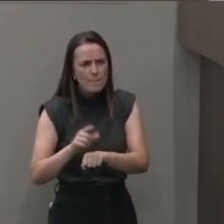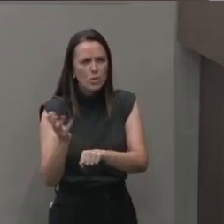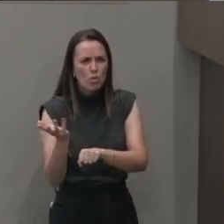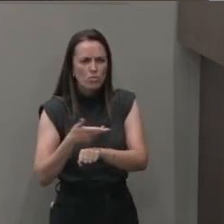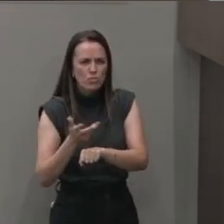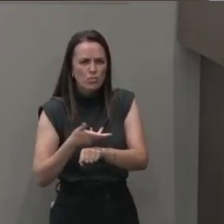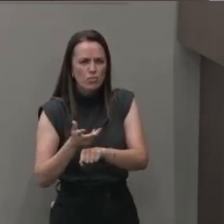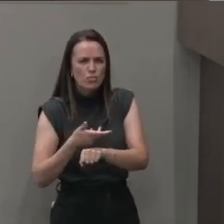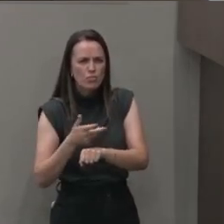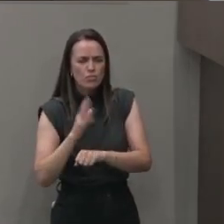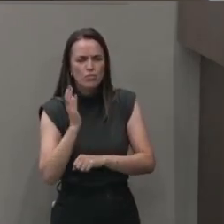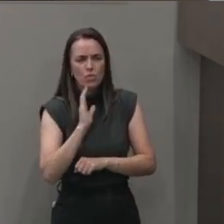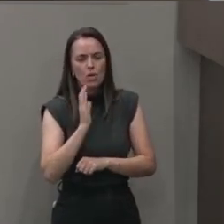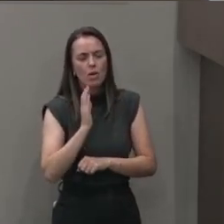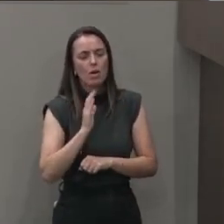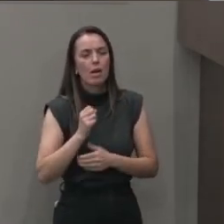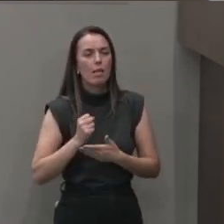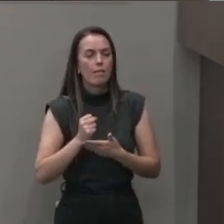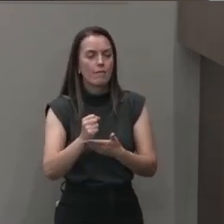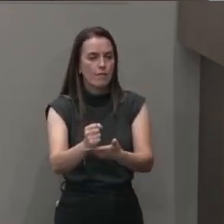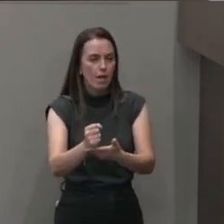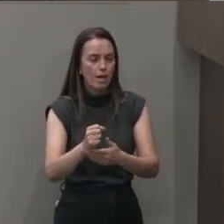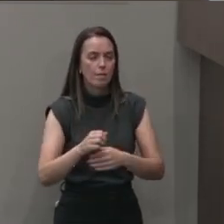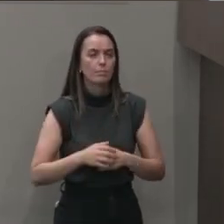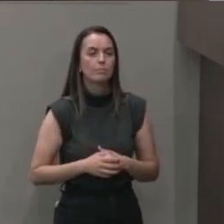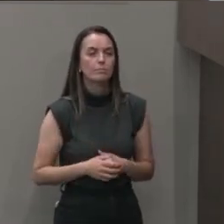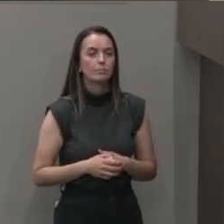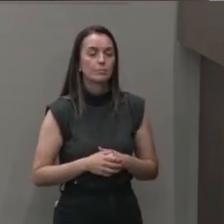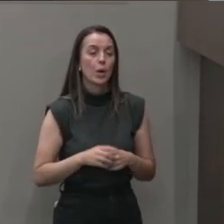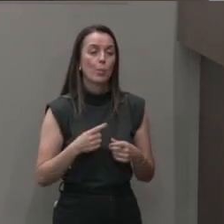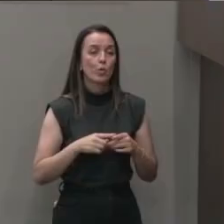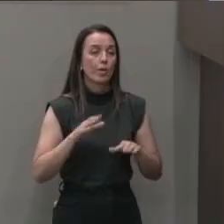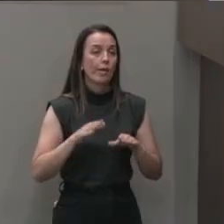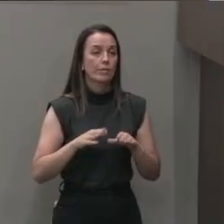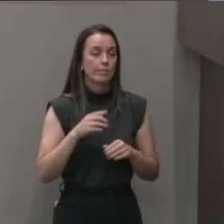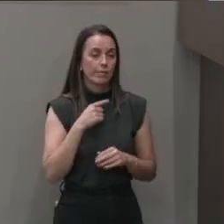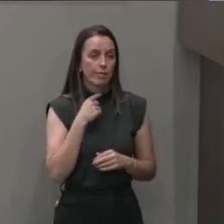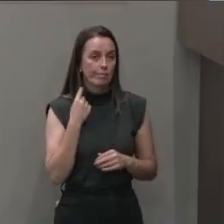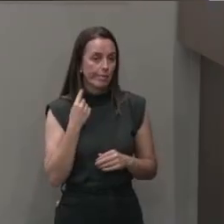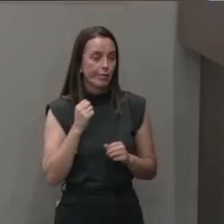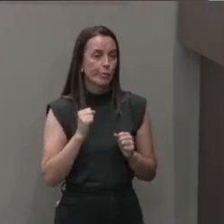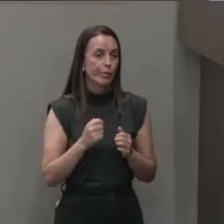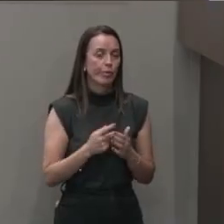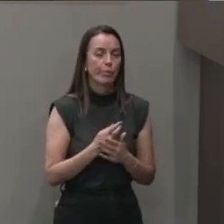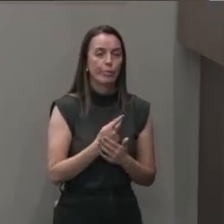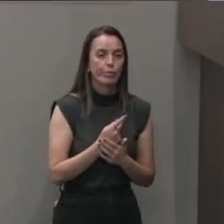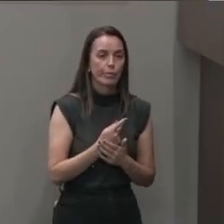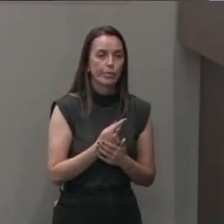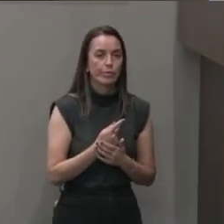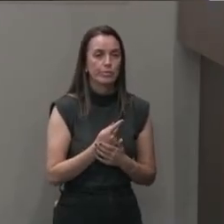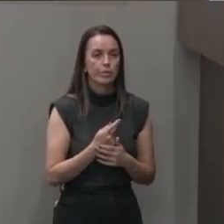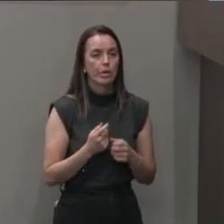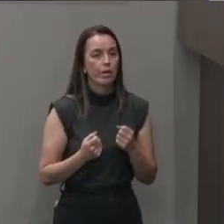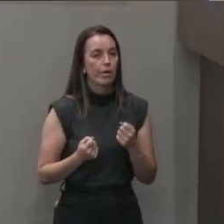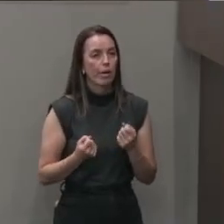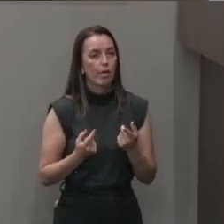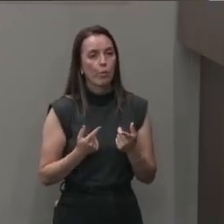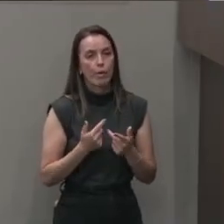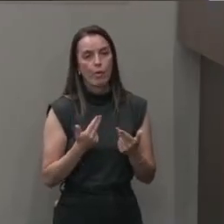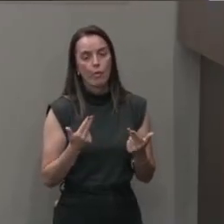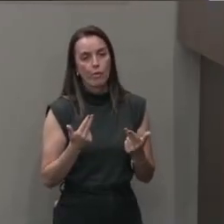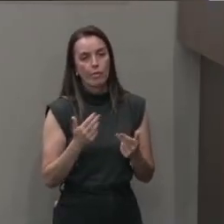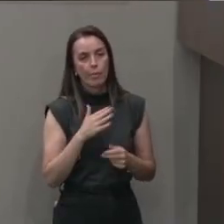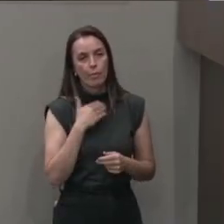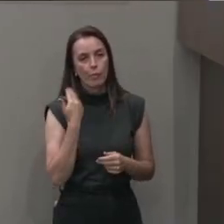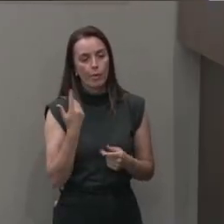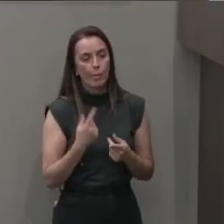mais rapidez o medicamento, o socorro, que às vezes se chegar atrasado pode acontecer a fatalidade da morte de alguém porque